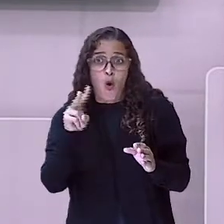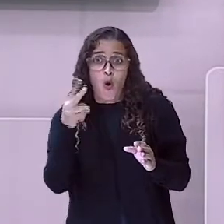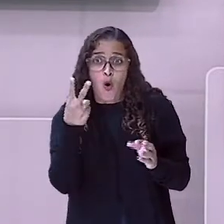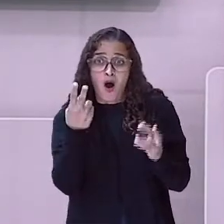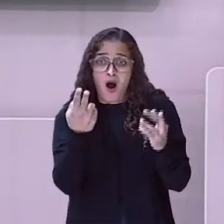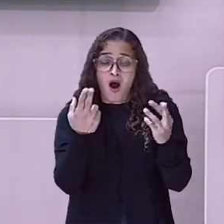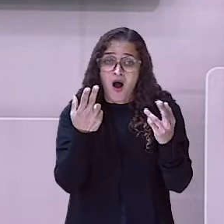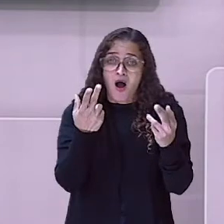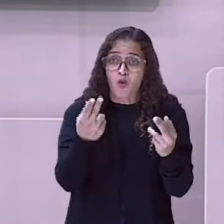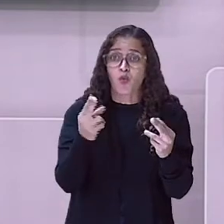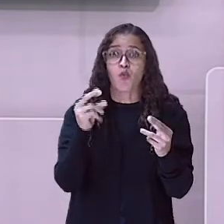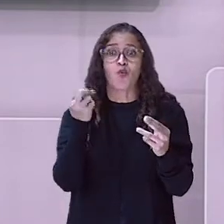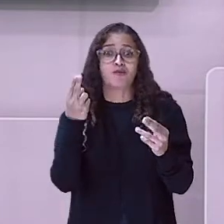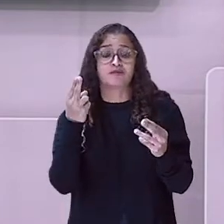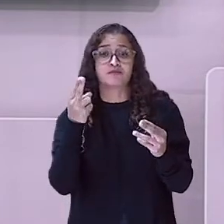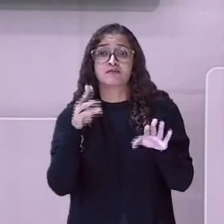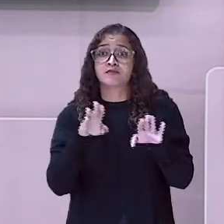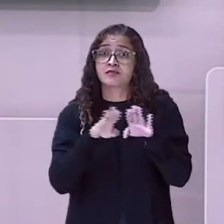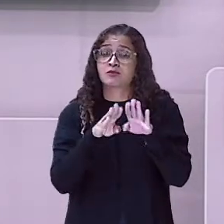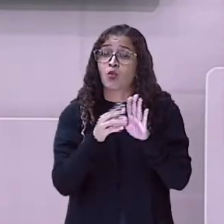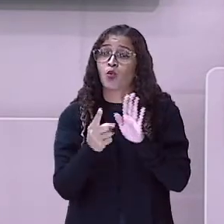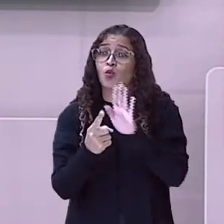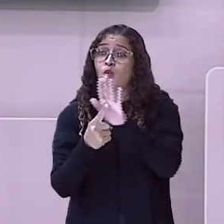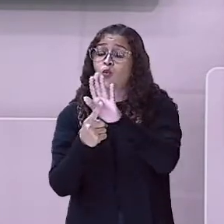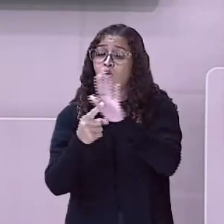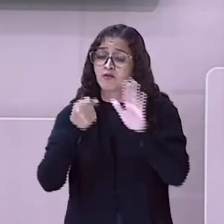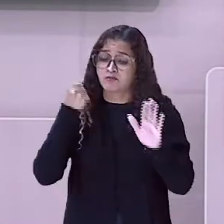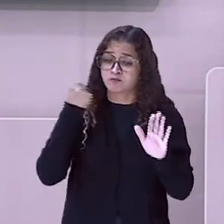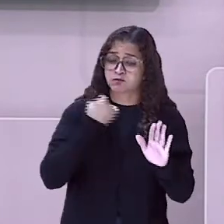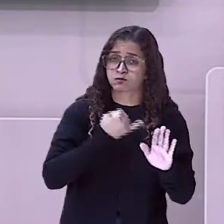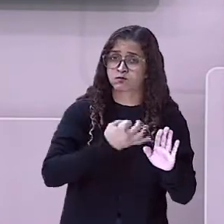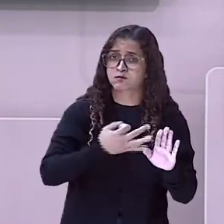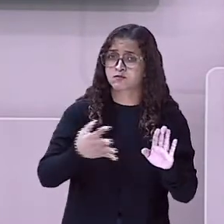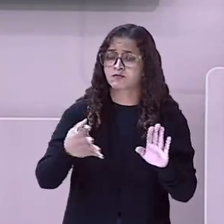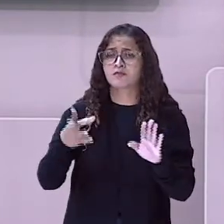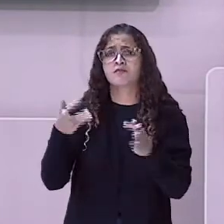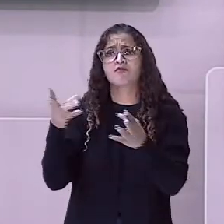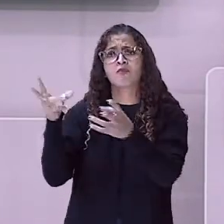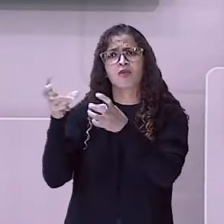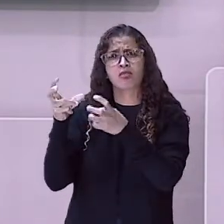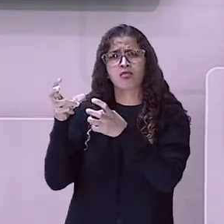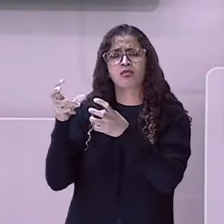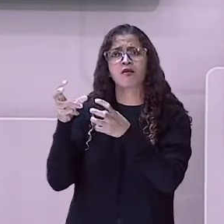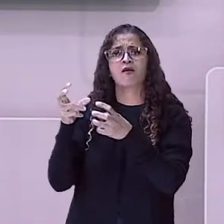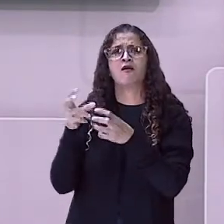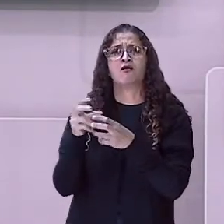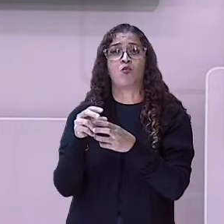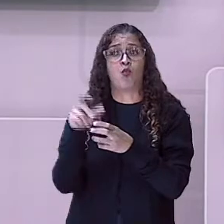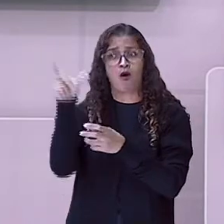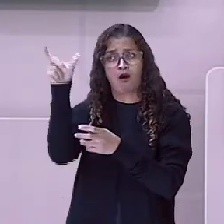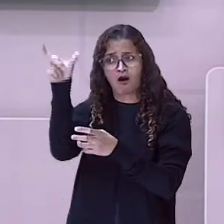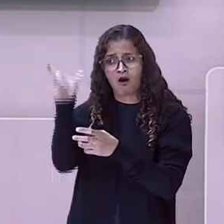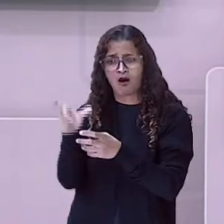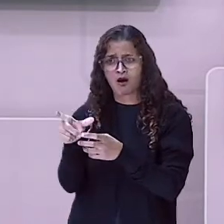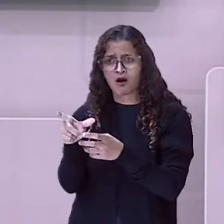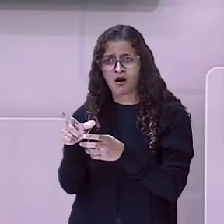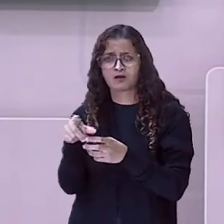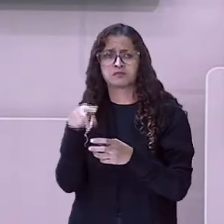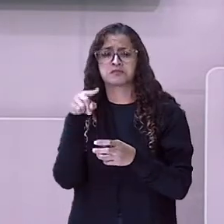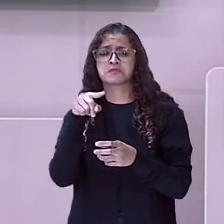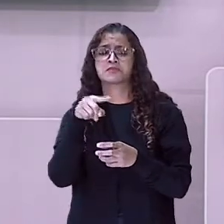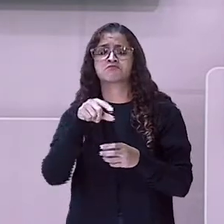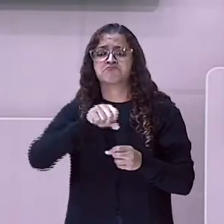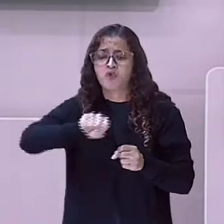ou quantidade. Você já ouviu o termo quando a pessoa está ali cozinhando,